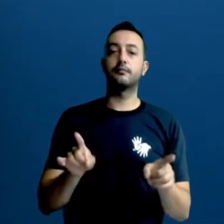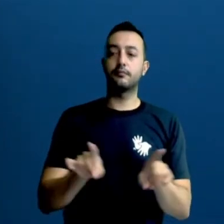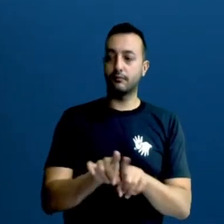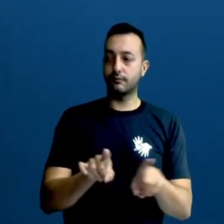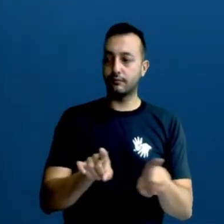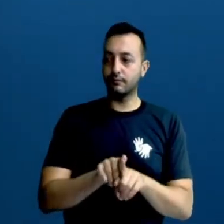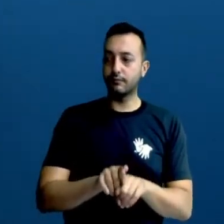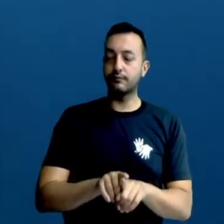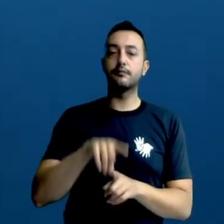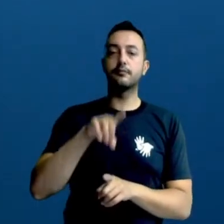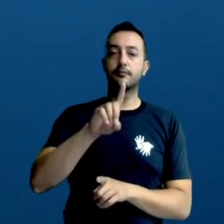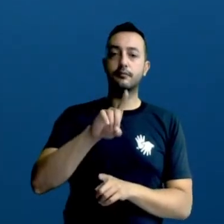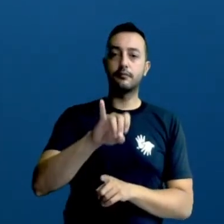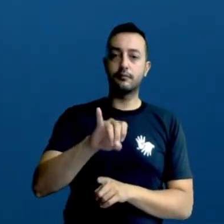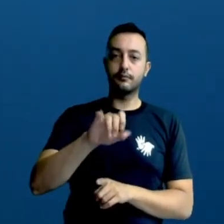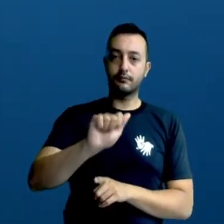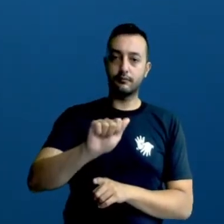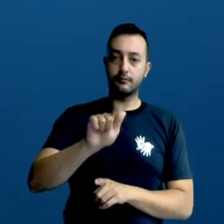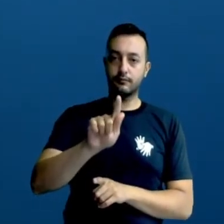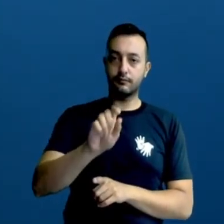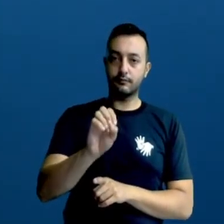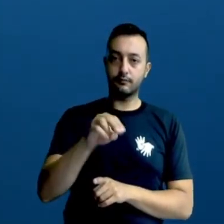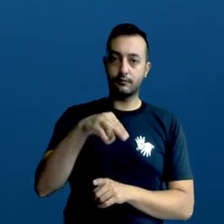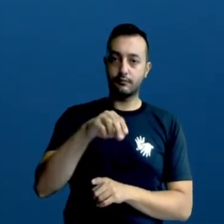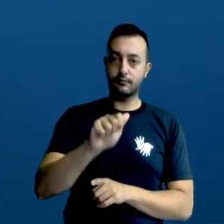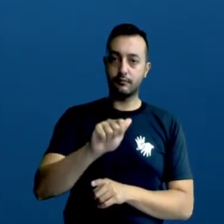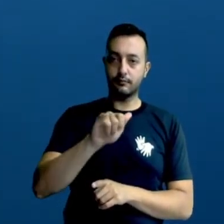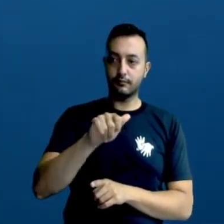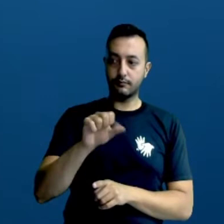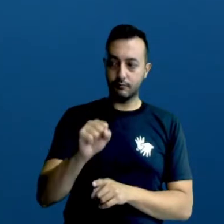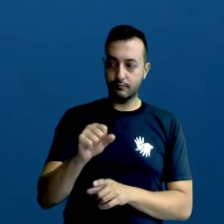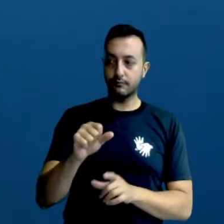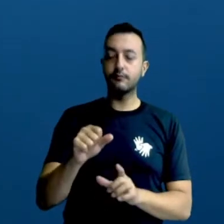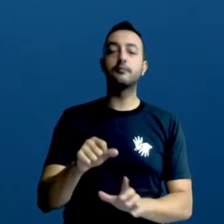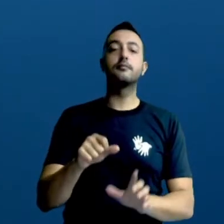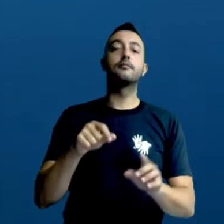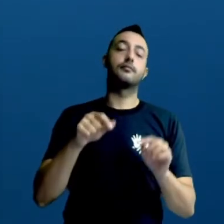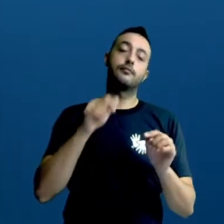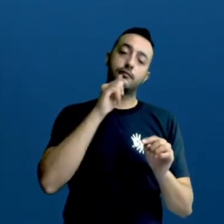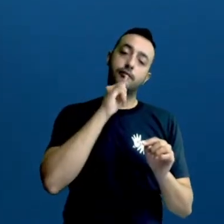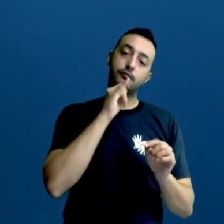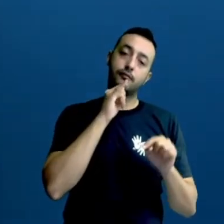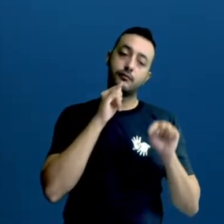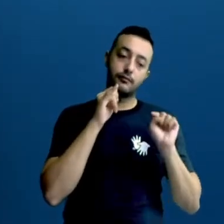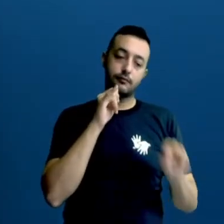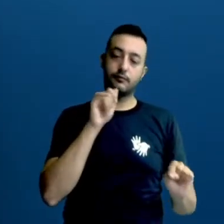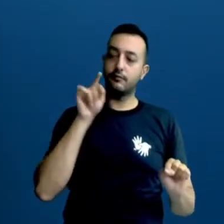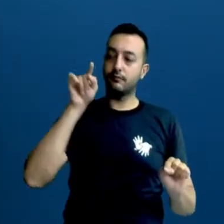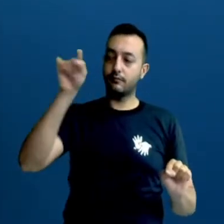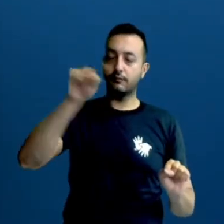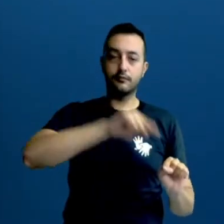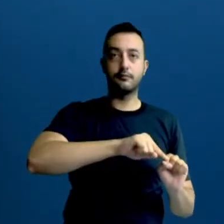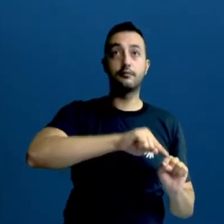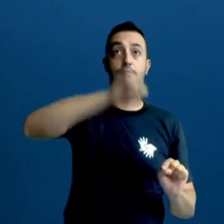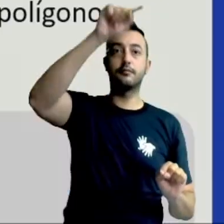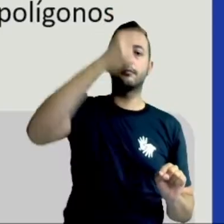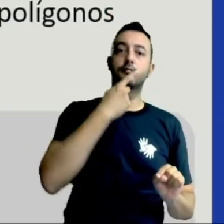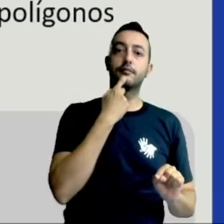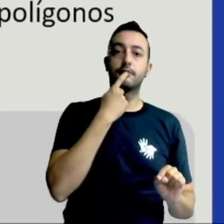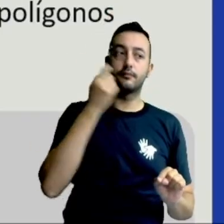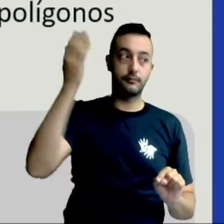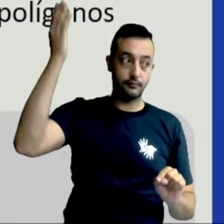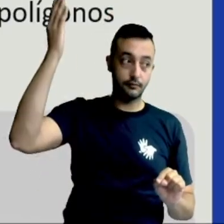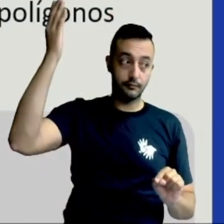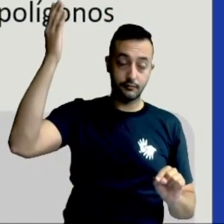diagonais, que são segmentos que ligam 2 vértices opostos. Aqui no desenho está em vermelho. São as